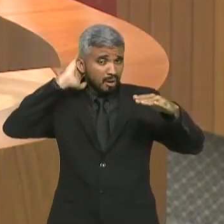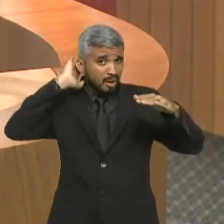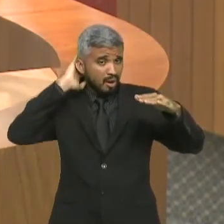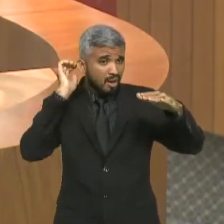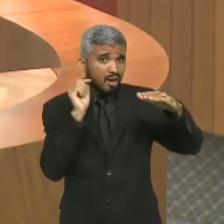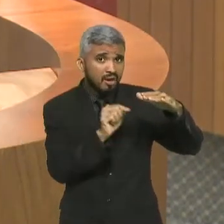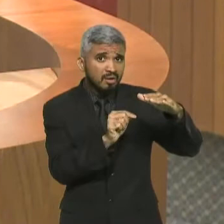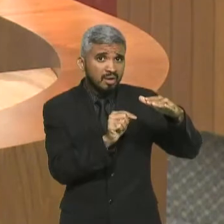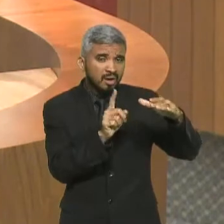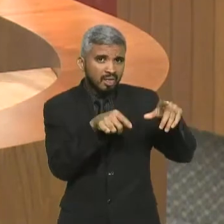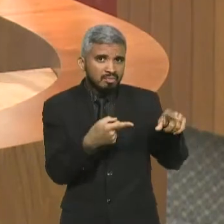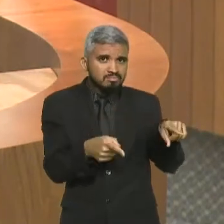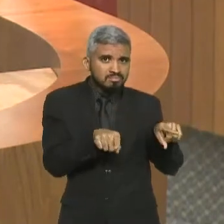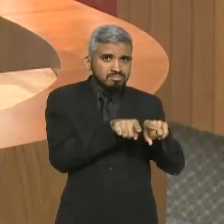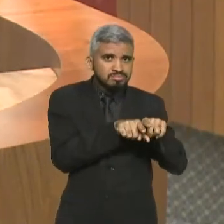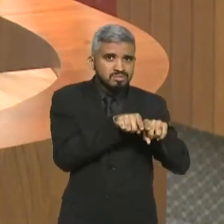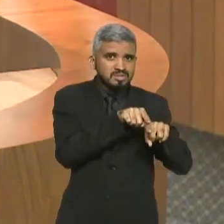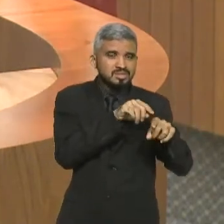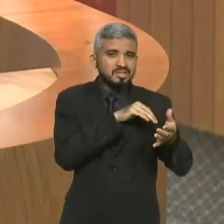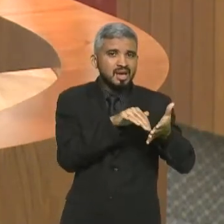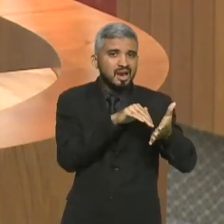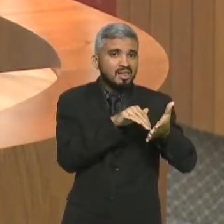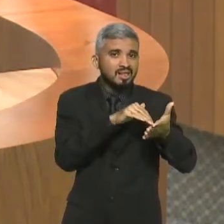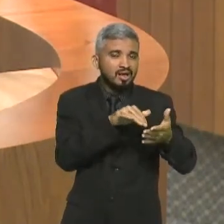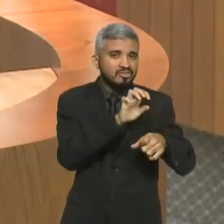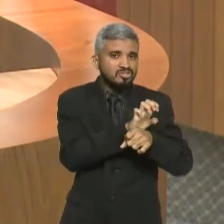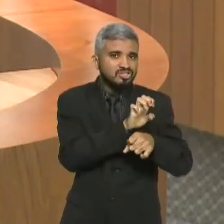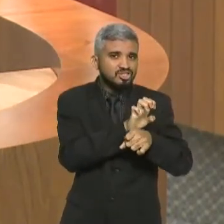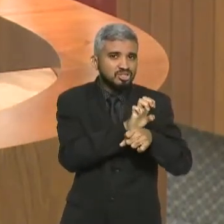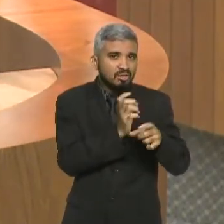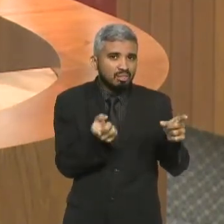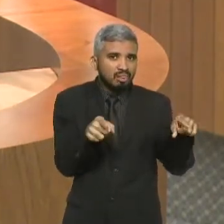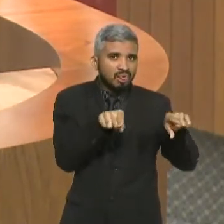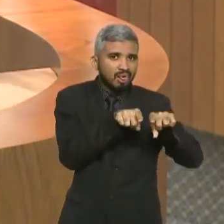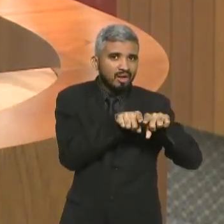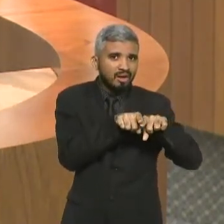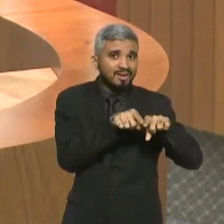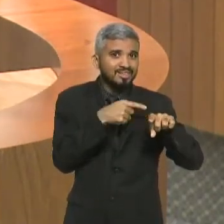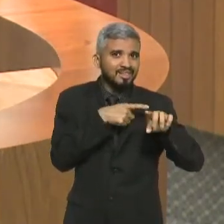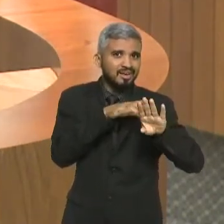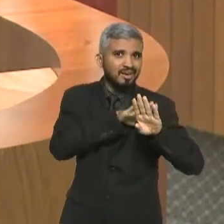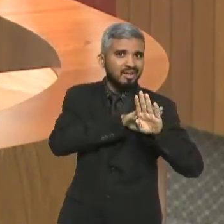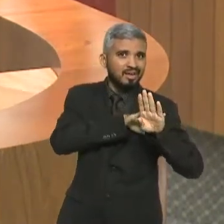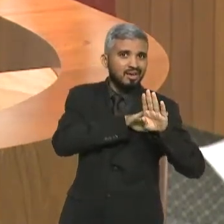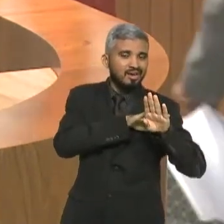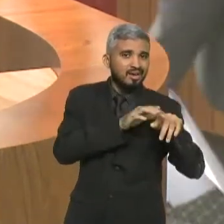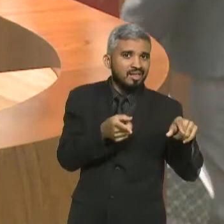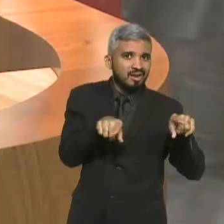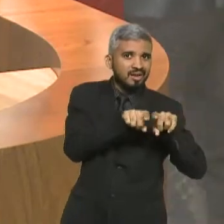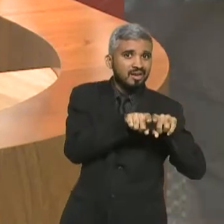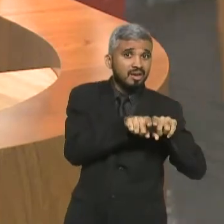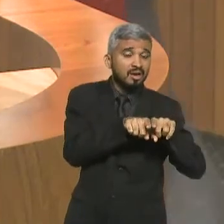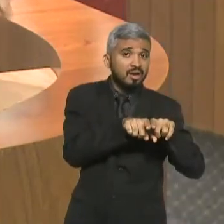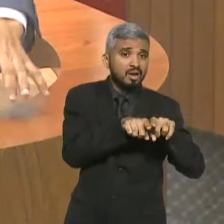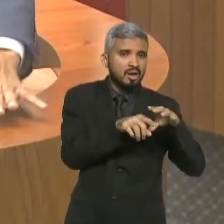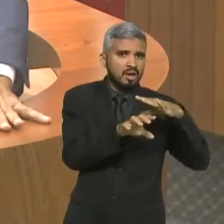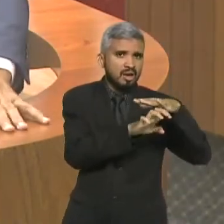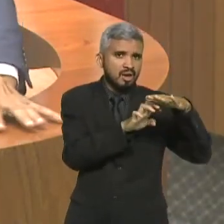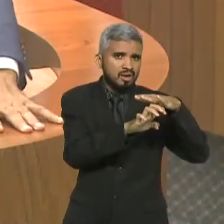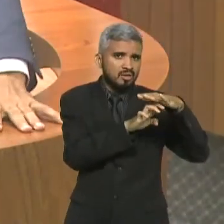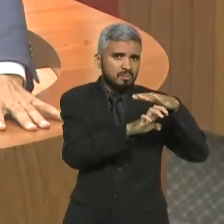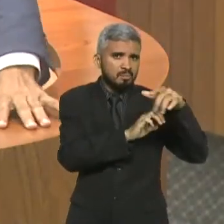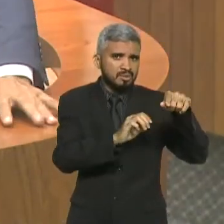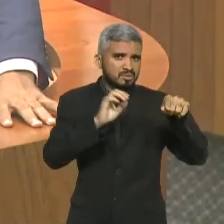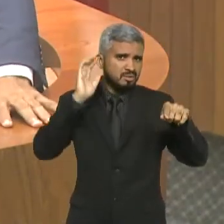Estado, ligada à Terra Mata, todo mundo envolvido por trás, para a empresa que ganhou lá do Pará, que